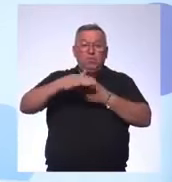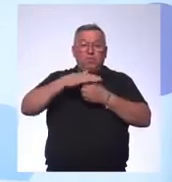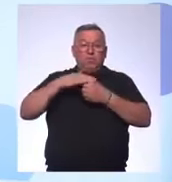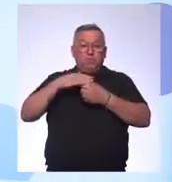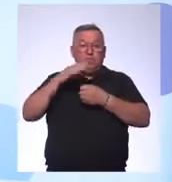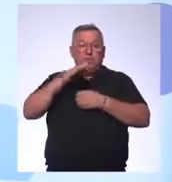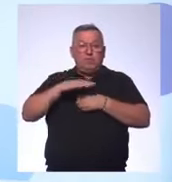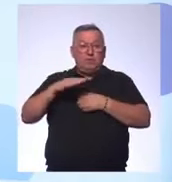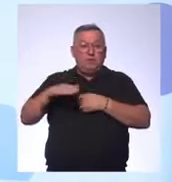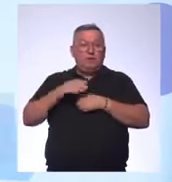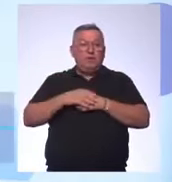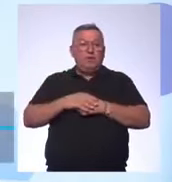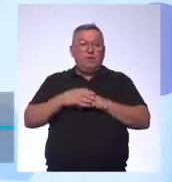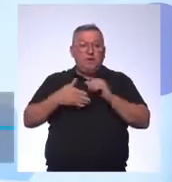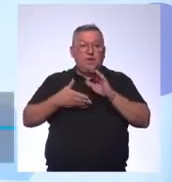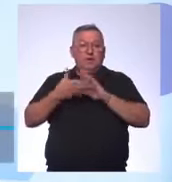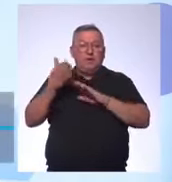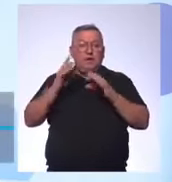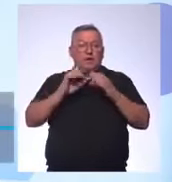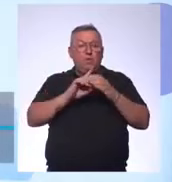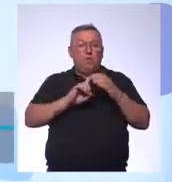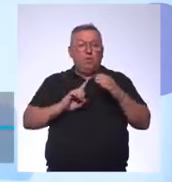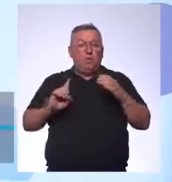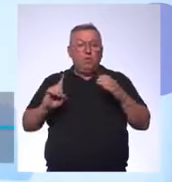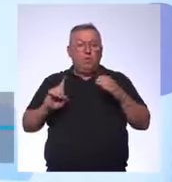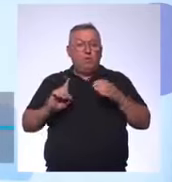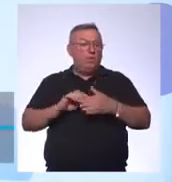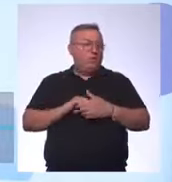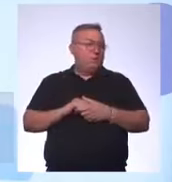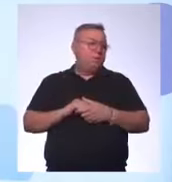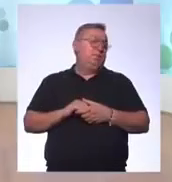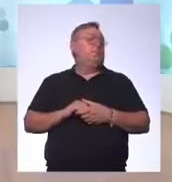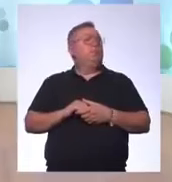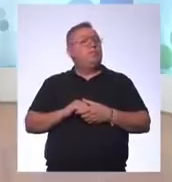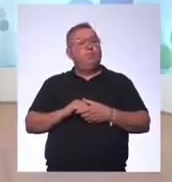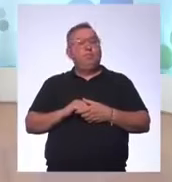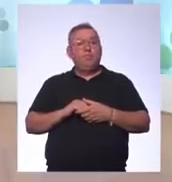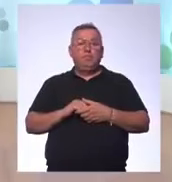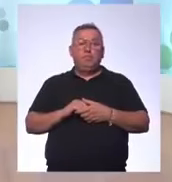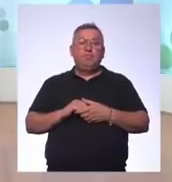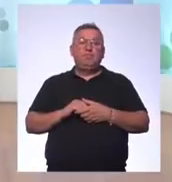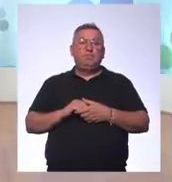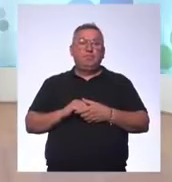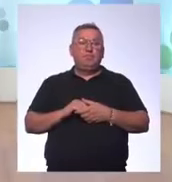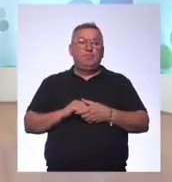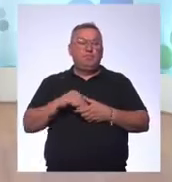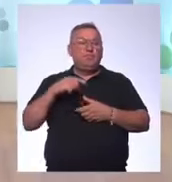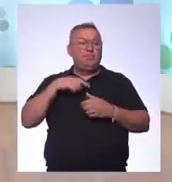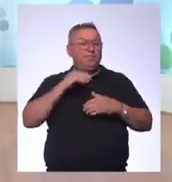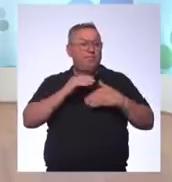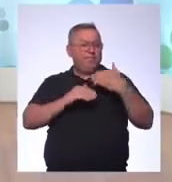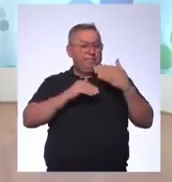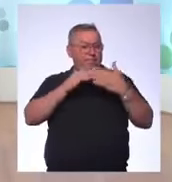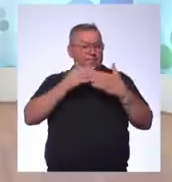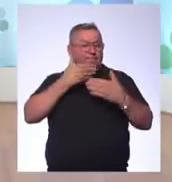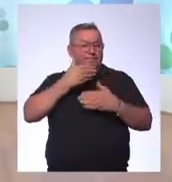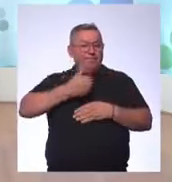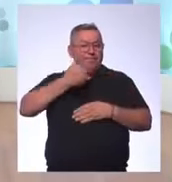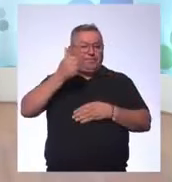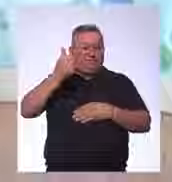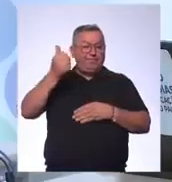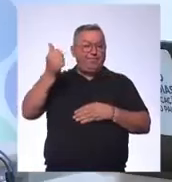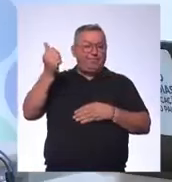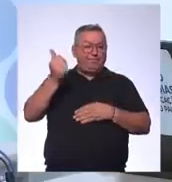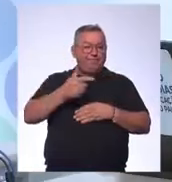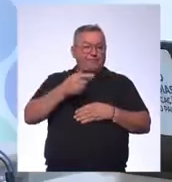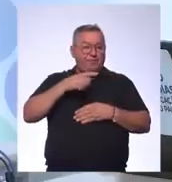crianças pequenas, saindo do isolamento. Então, legal, né? Ela já deu uma desenvolvida um pouco mais aí nessa